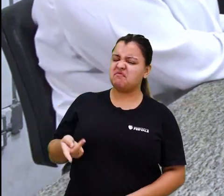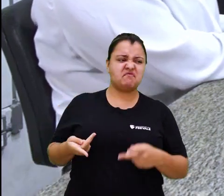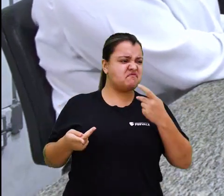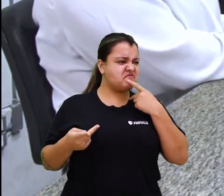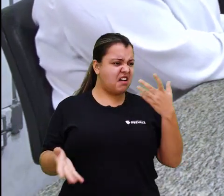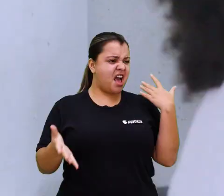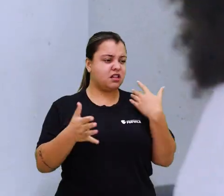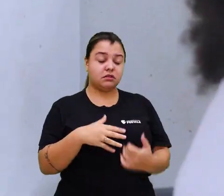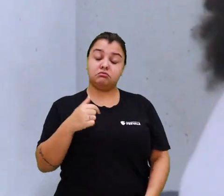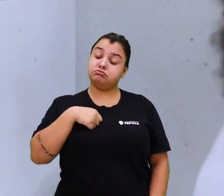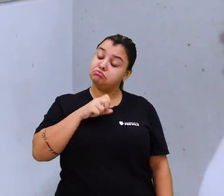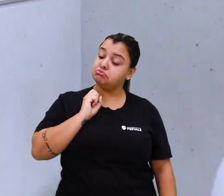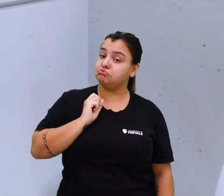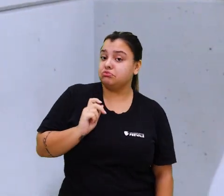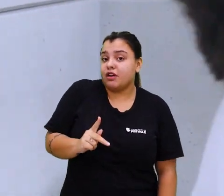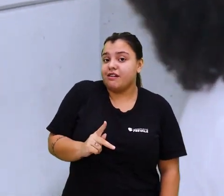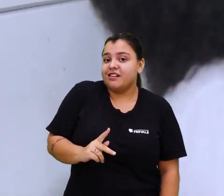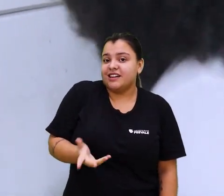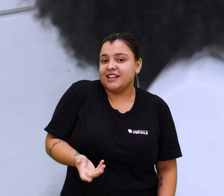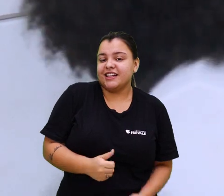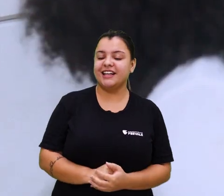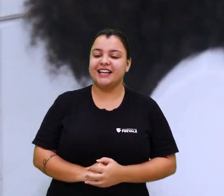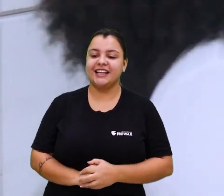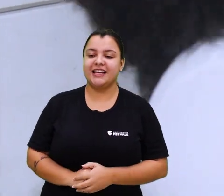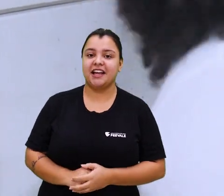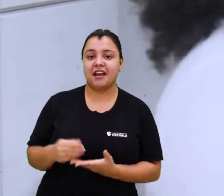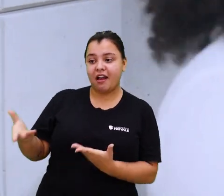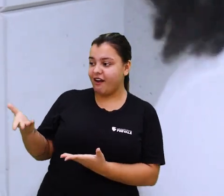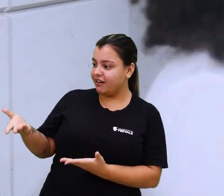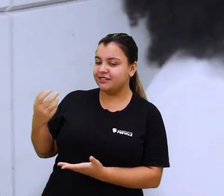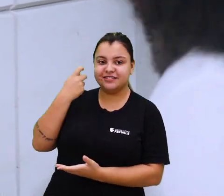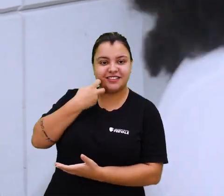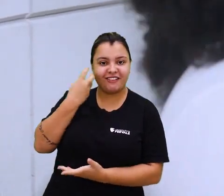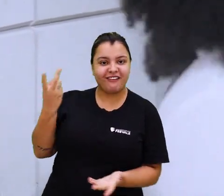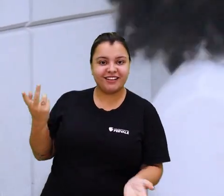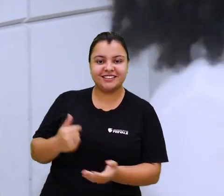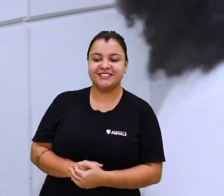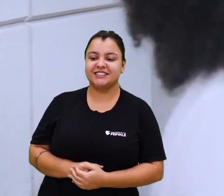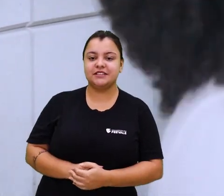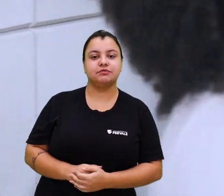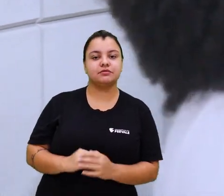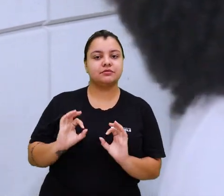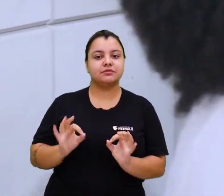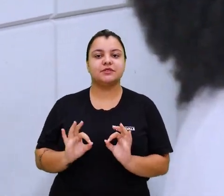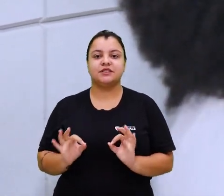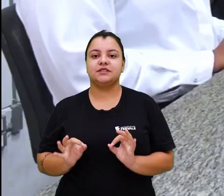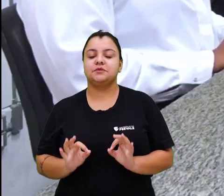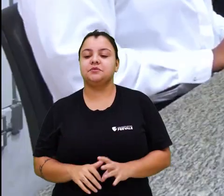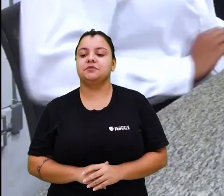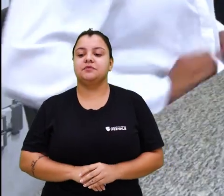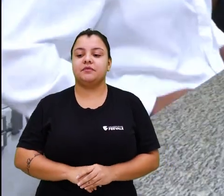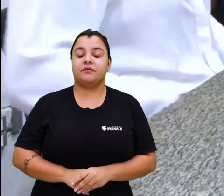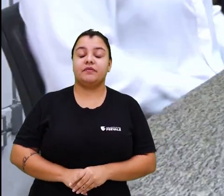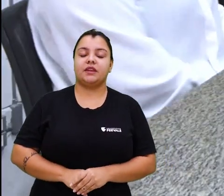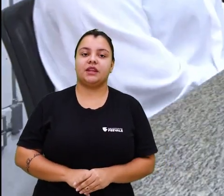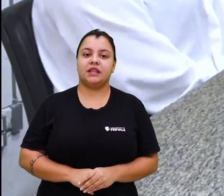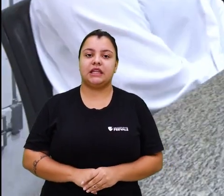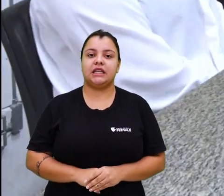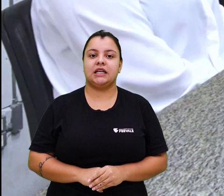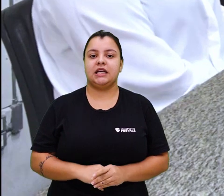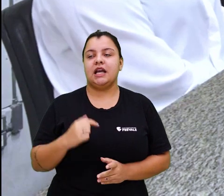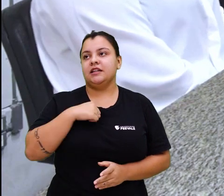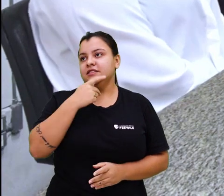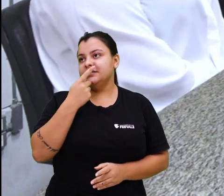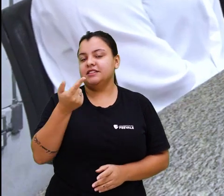p não eu também acho e tal né mas olha tá tudo certo tá tudo certo tá tudo certo eu sou eu